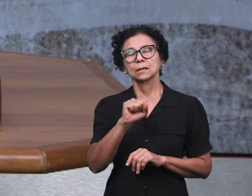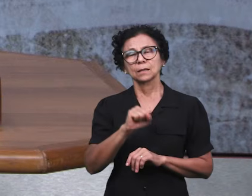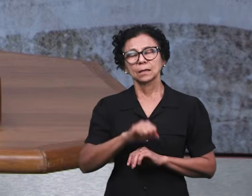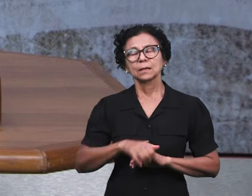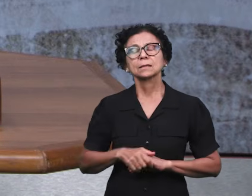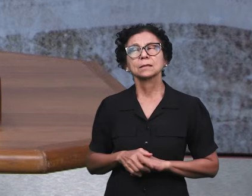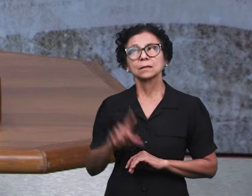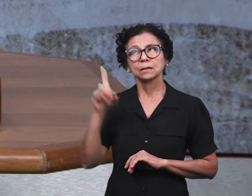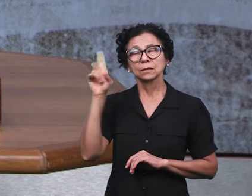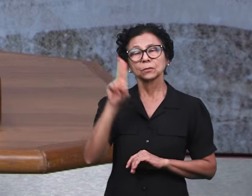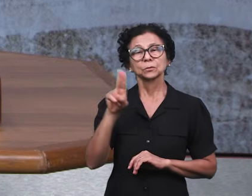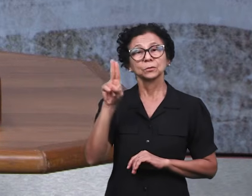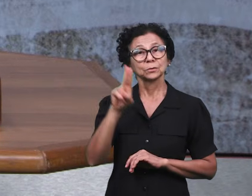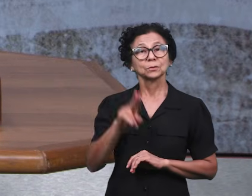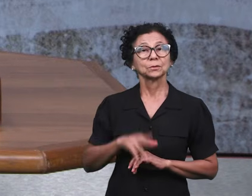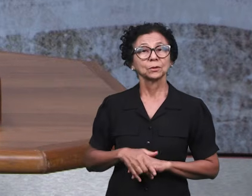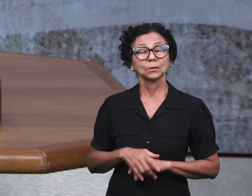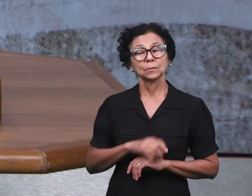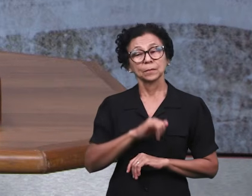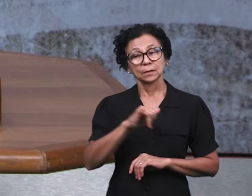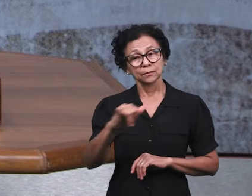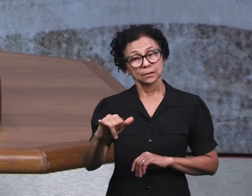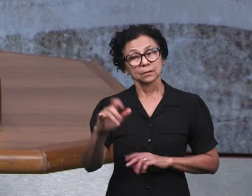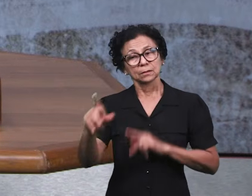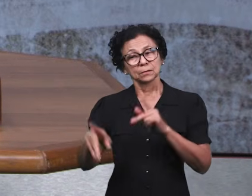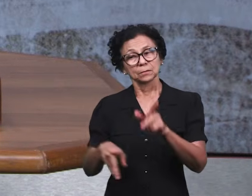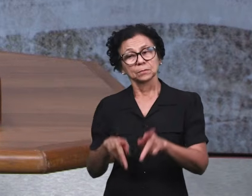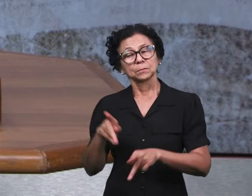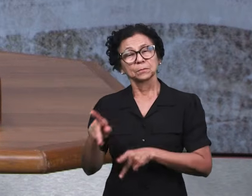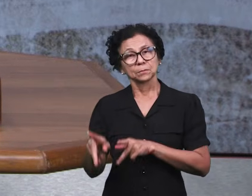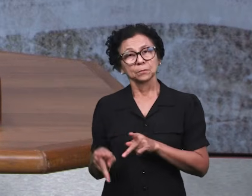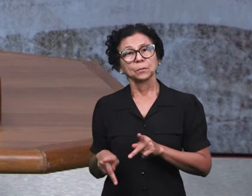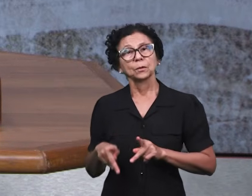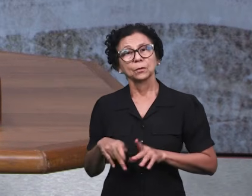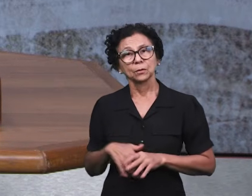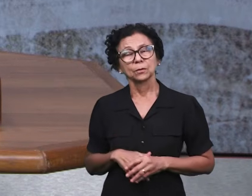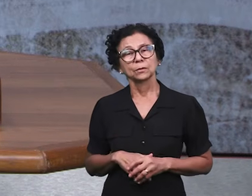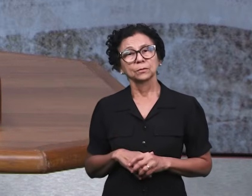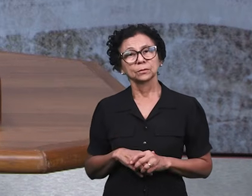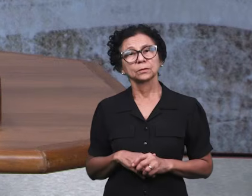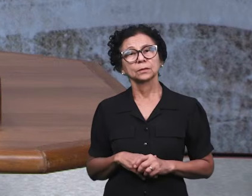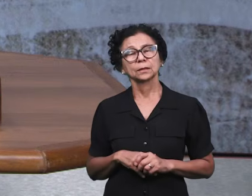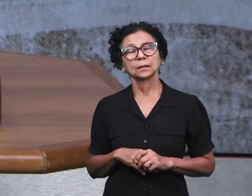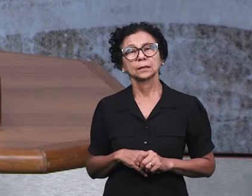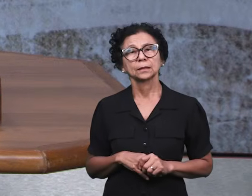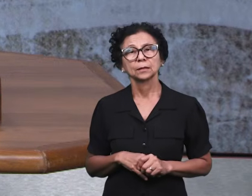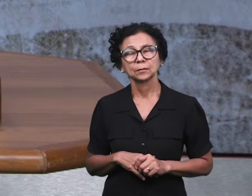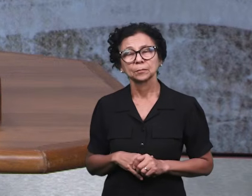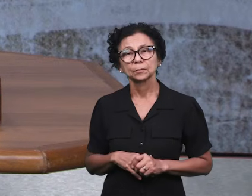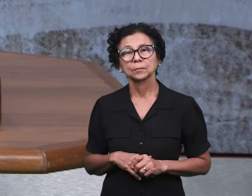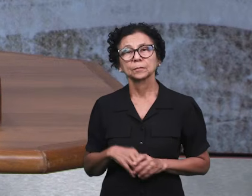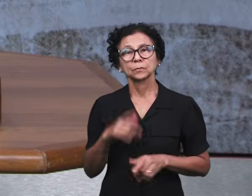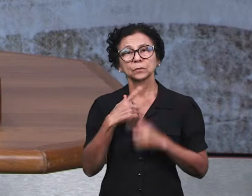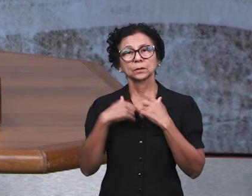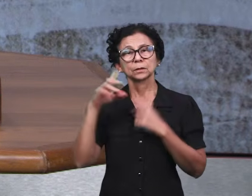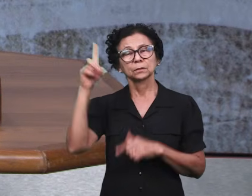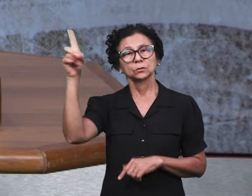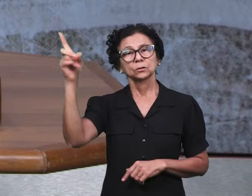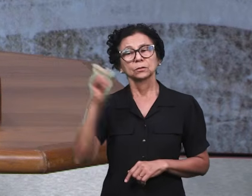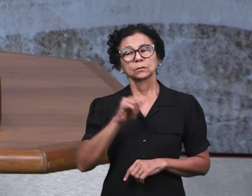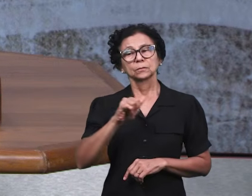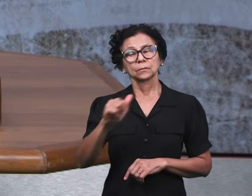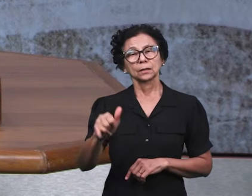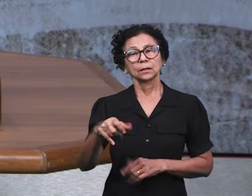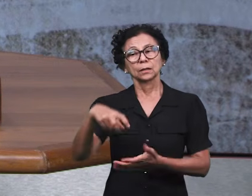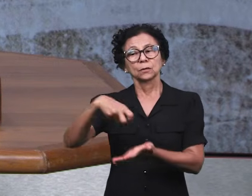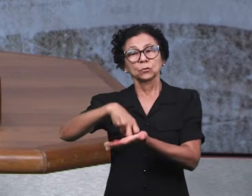Senhor usou para falar ao povo, para trazer ali qual era a palavra do Senhor, qual era o juízo do Senhor em